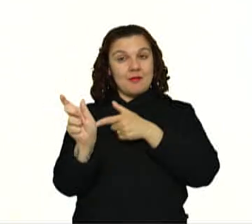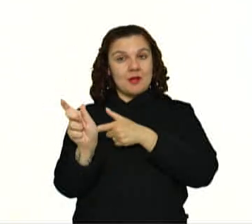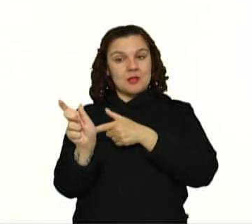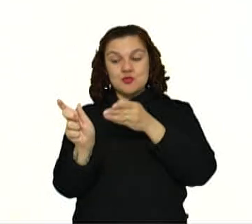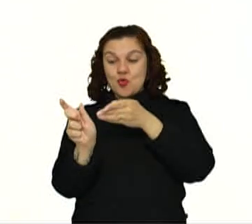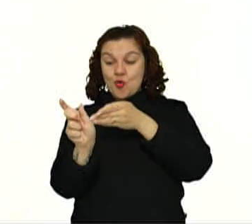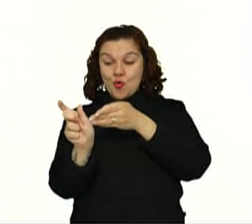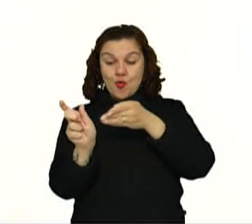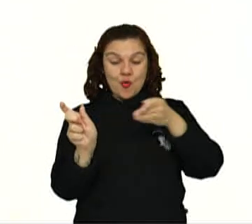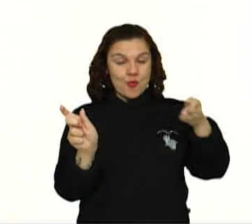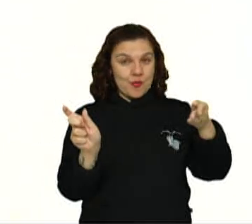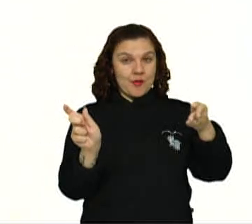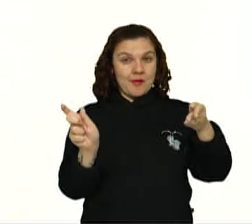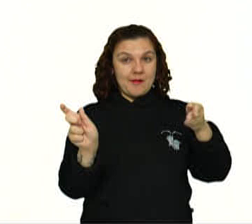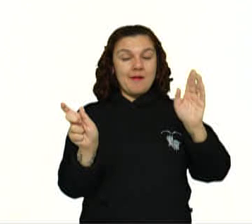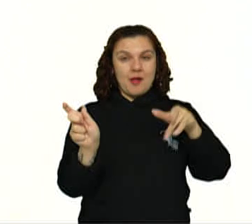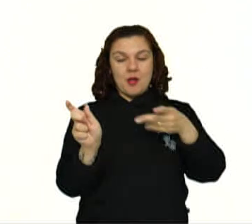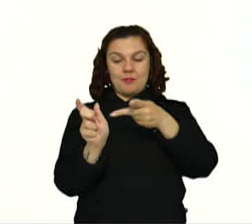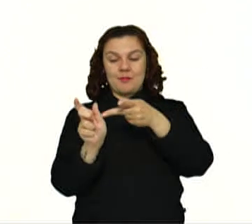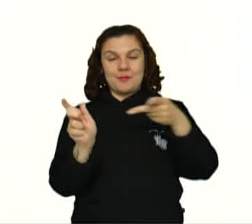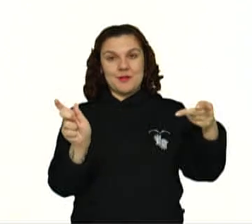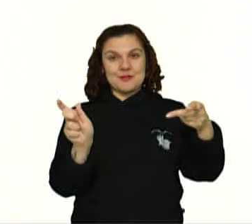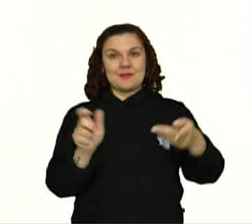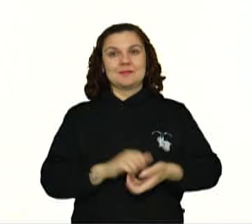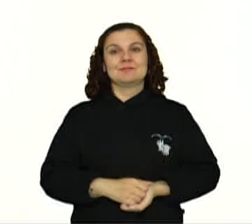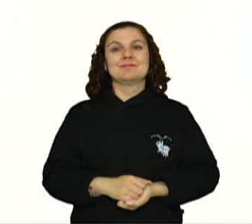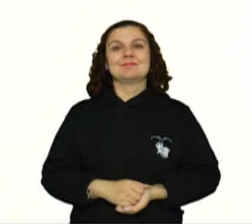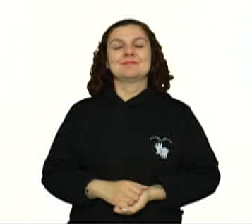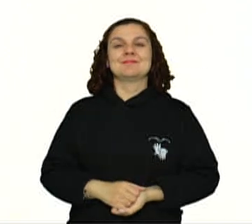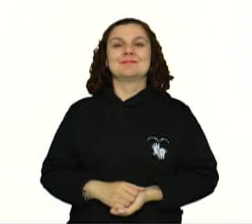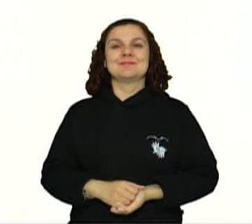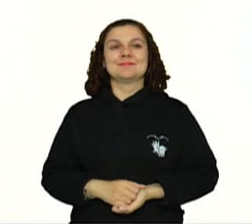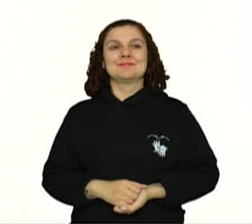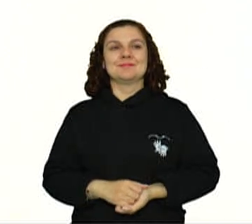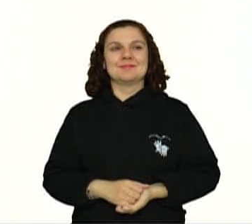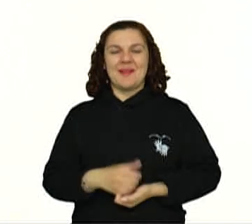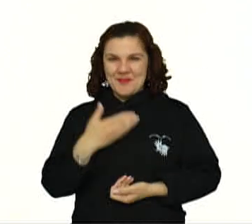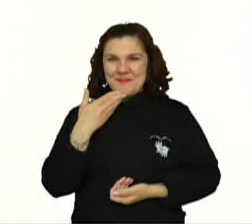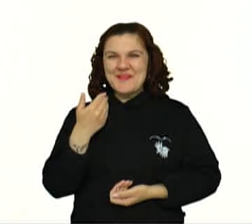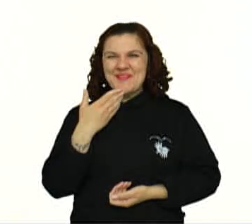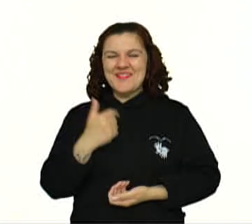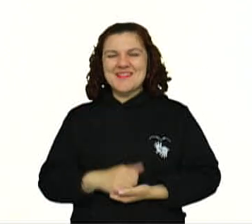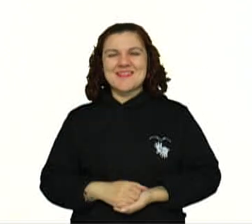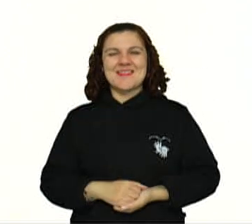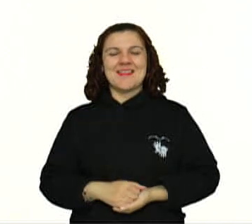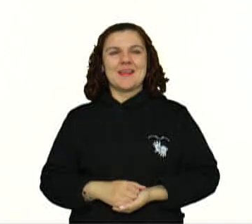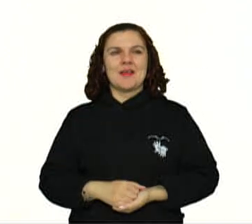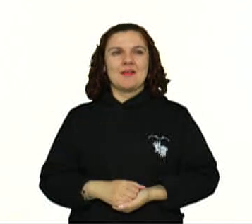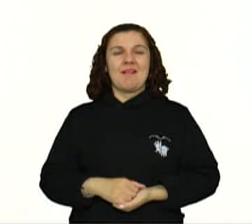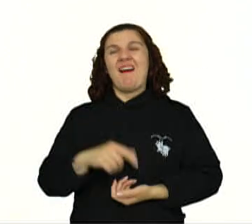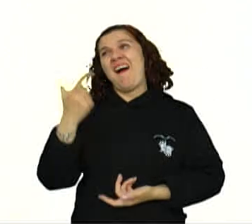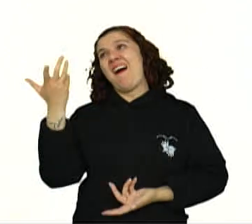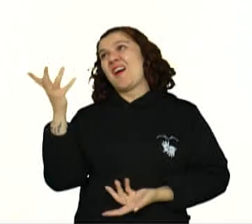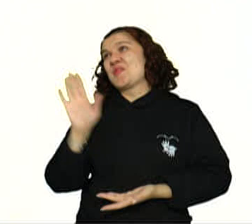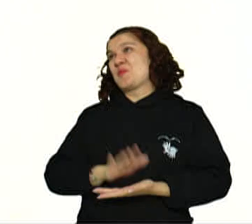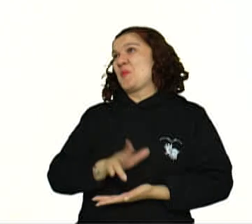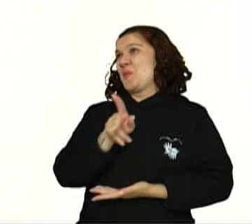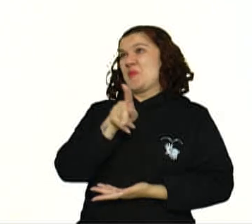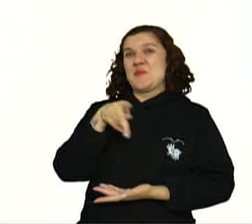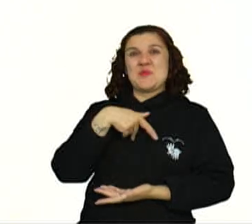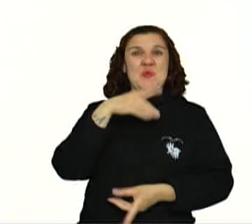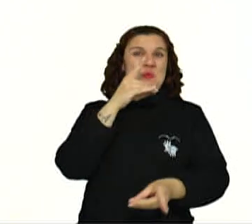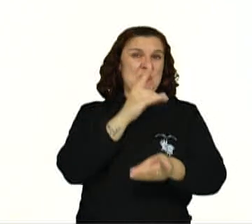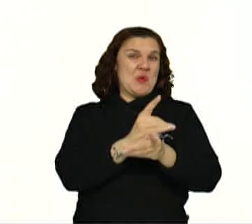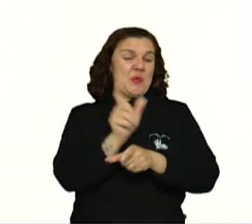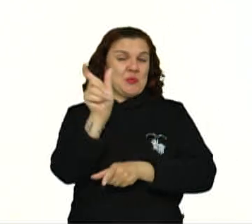O restante faz parte do predicado. Muito fácil, né? Não dá para dizer, ai, professor, eu não